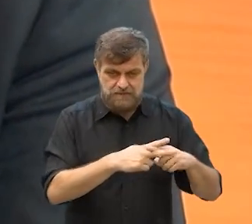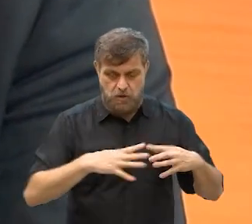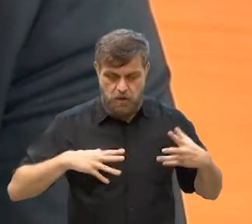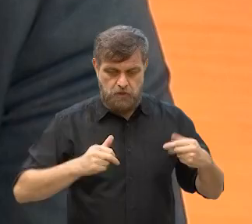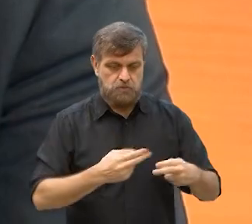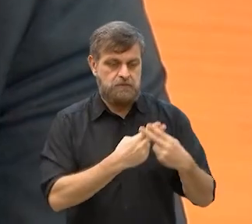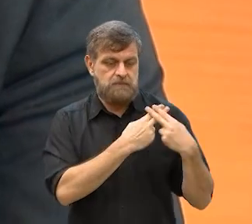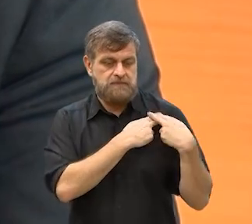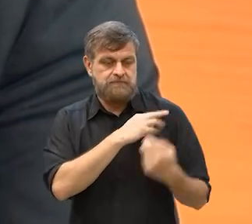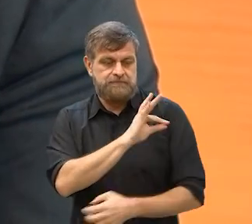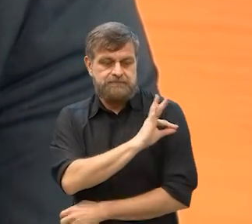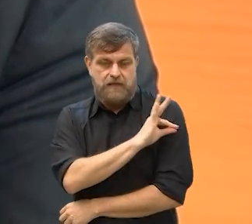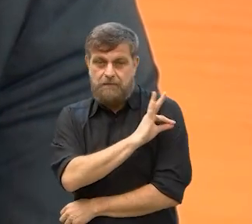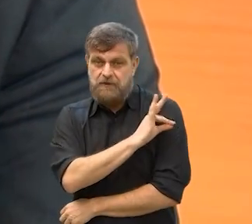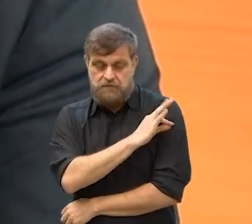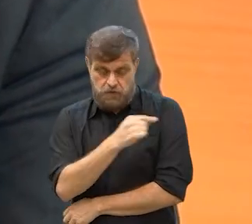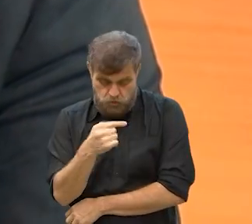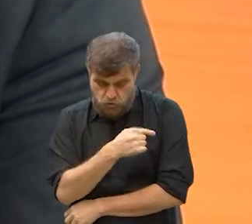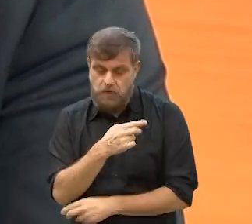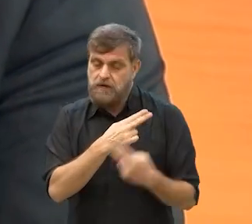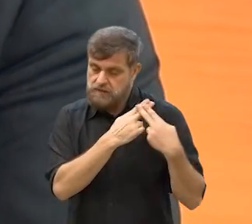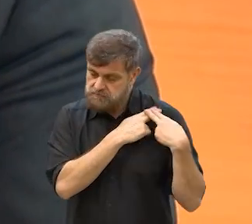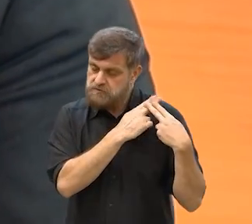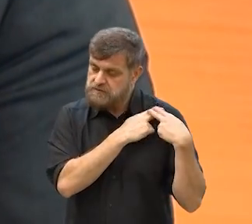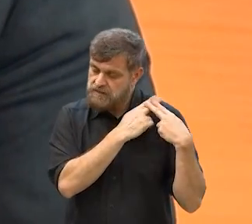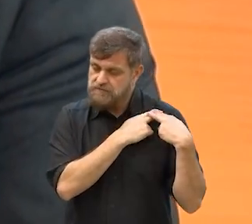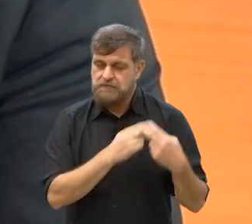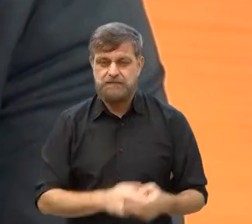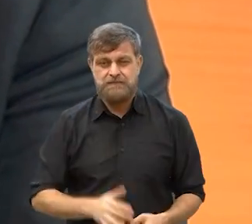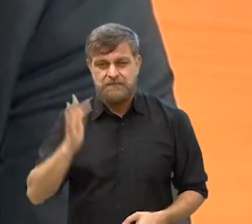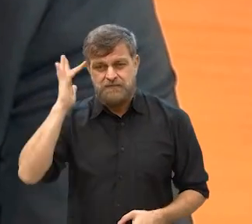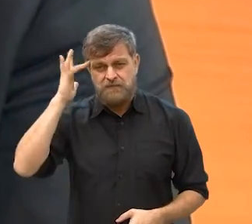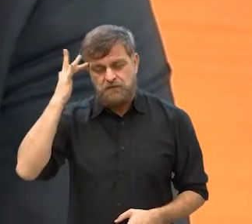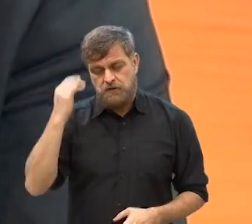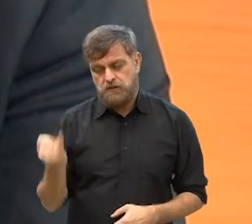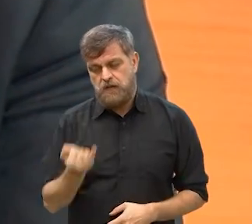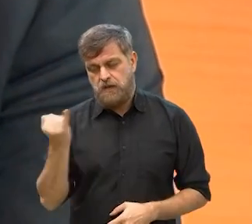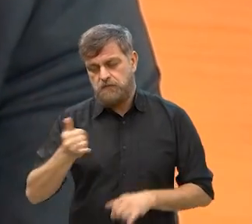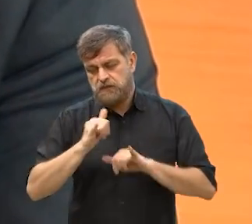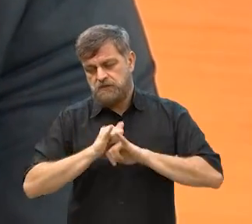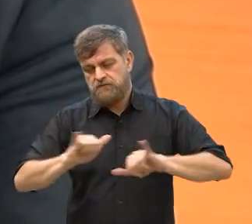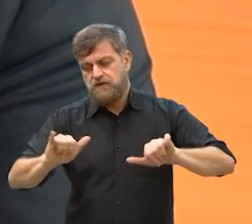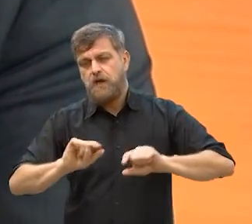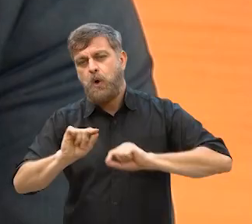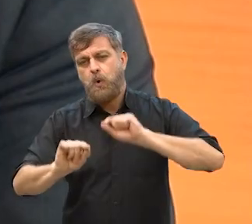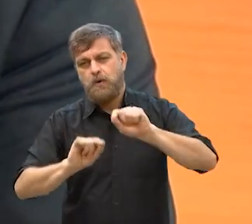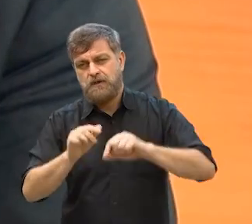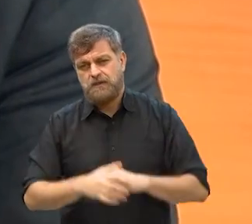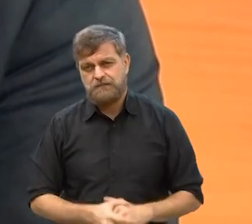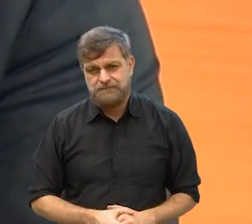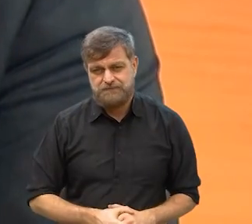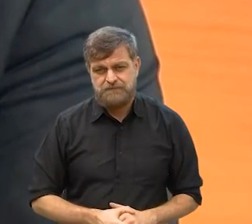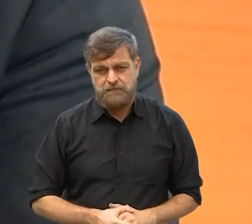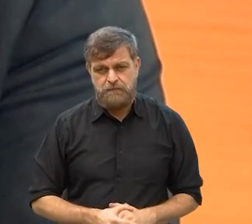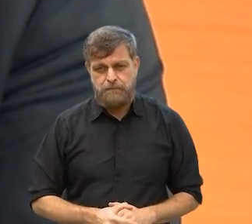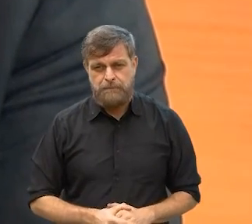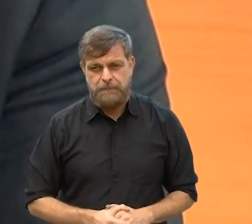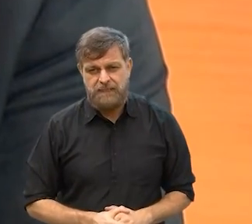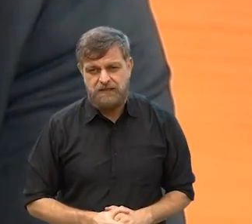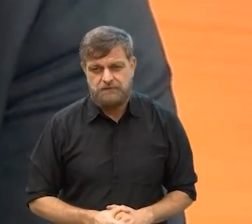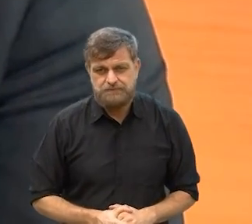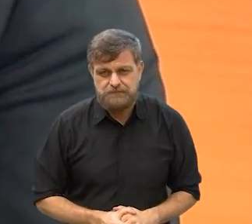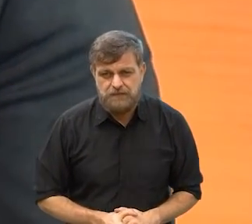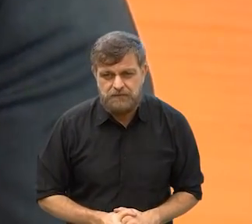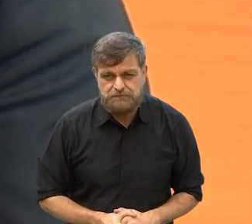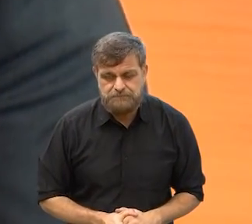por conta e responsabilidade da prefeitura. Acho que vale a pena dizer o seguinte, que de uma certa forma os